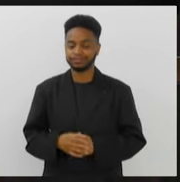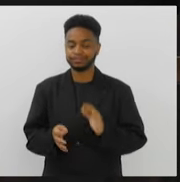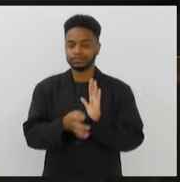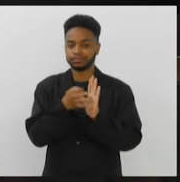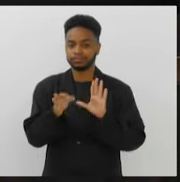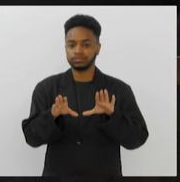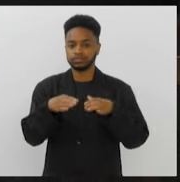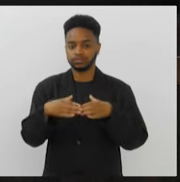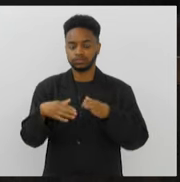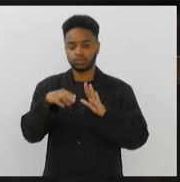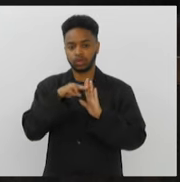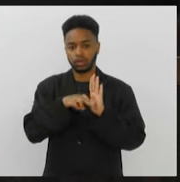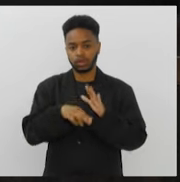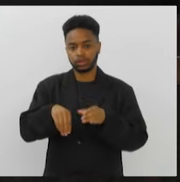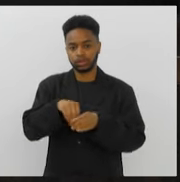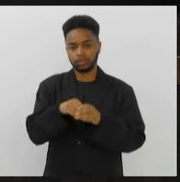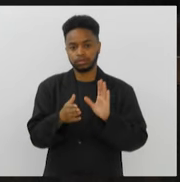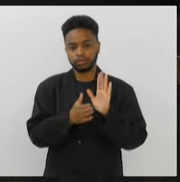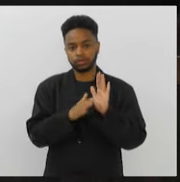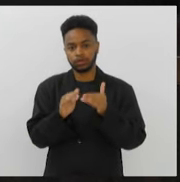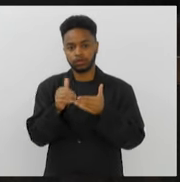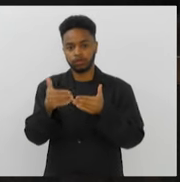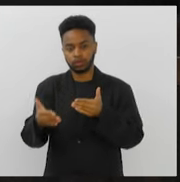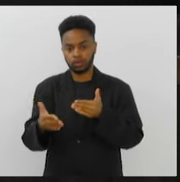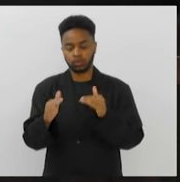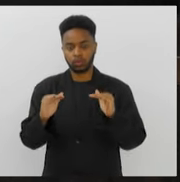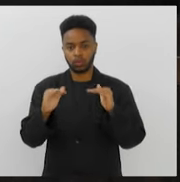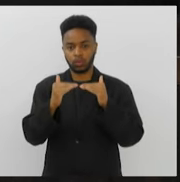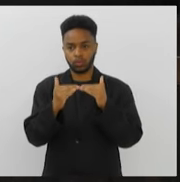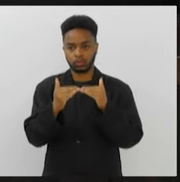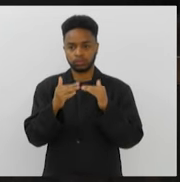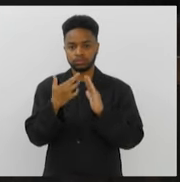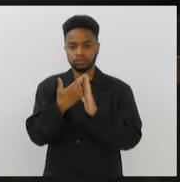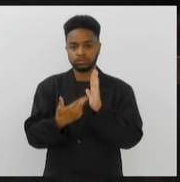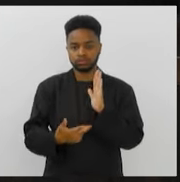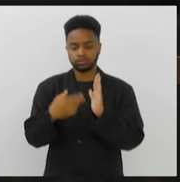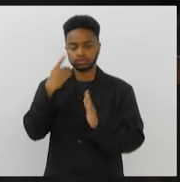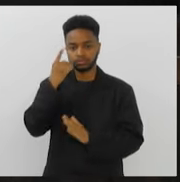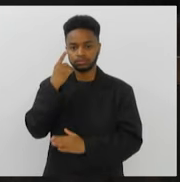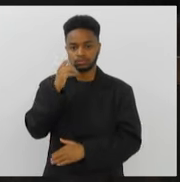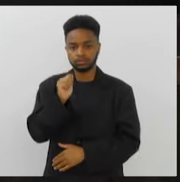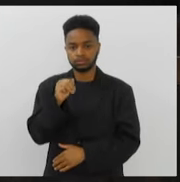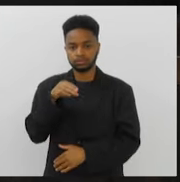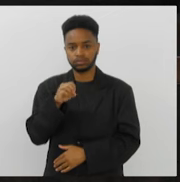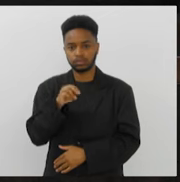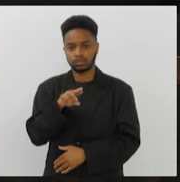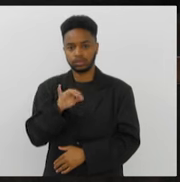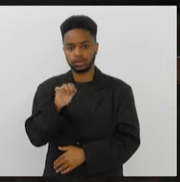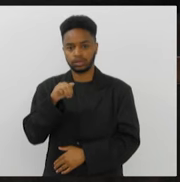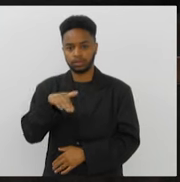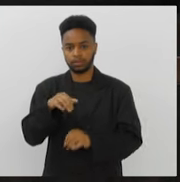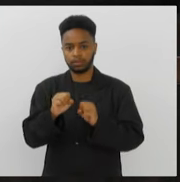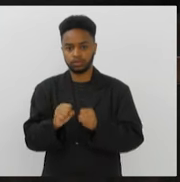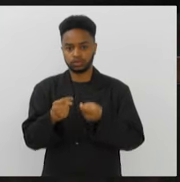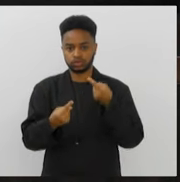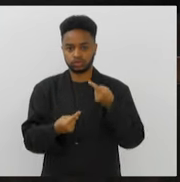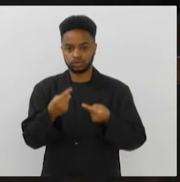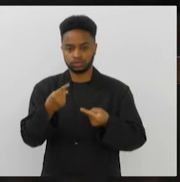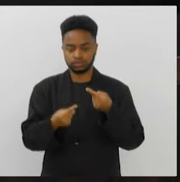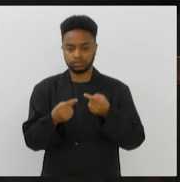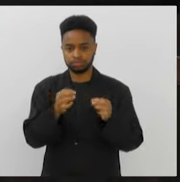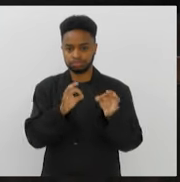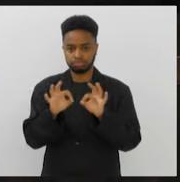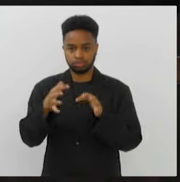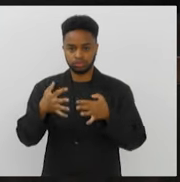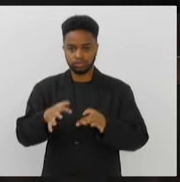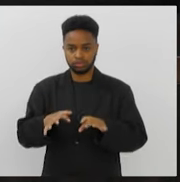Normas Internas e Proposições Externas, favorável, relator, deputado Rodrigo Amorim. Em discussão, não